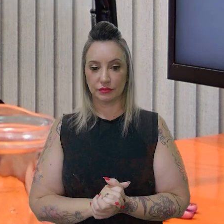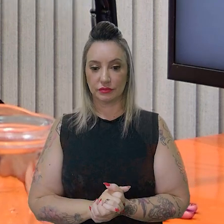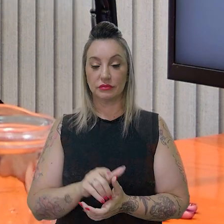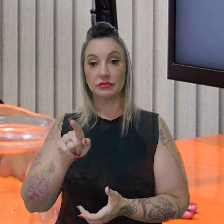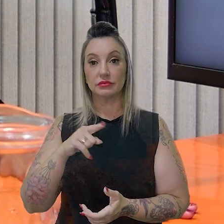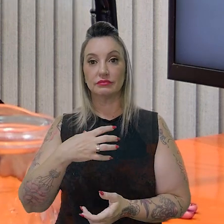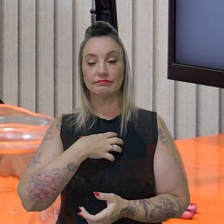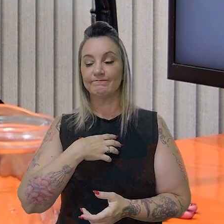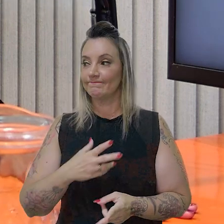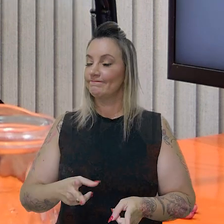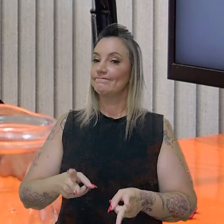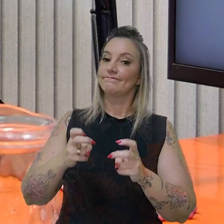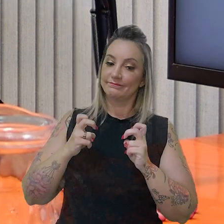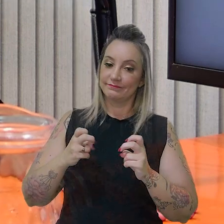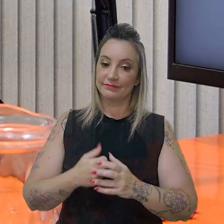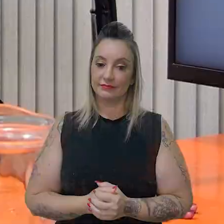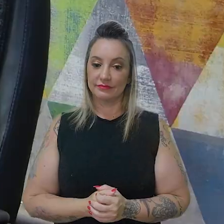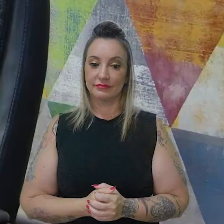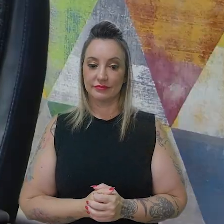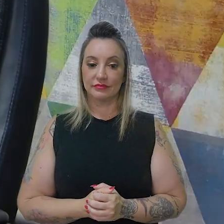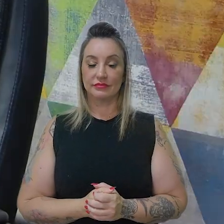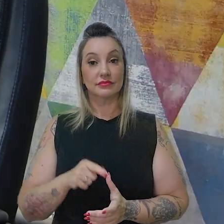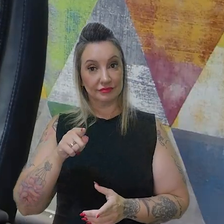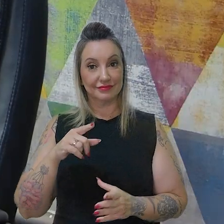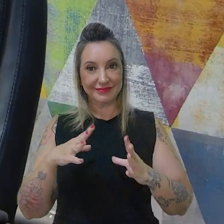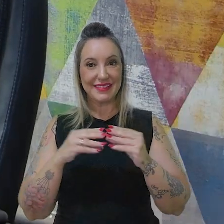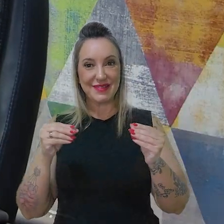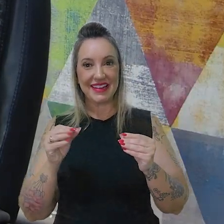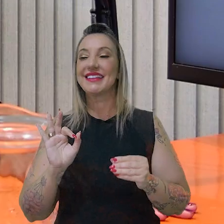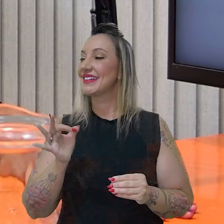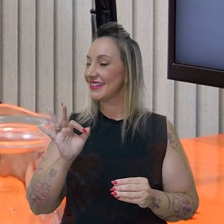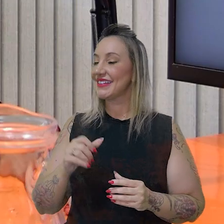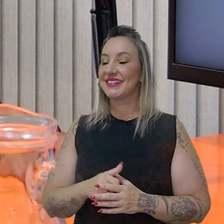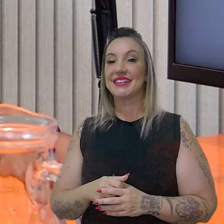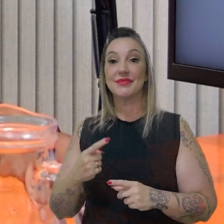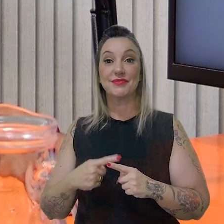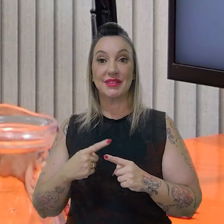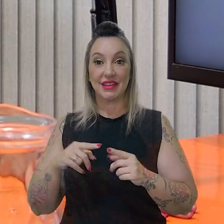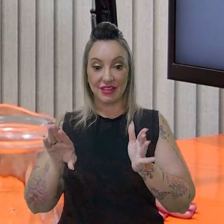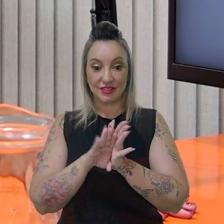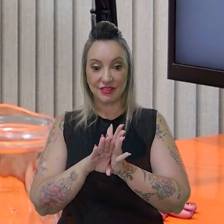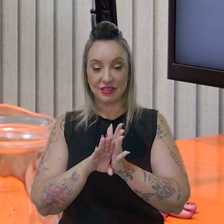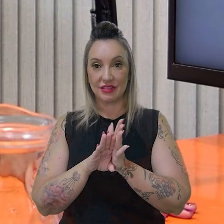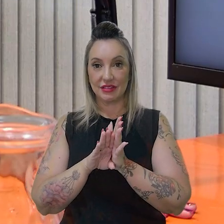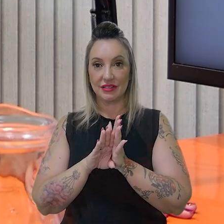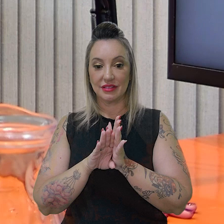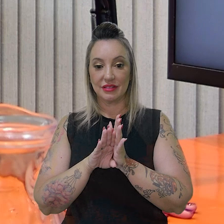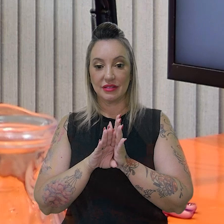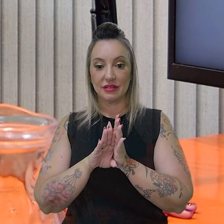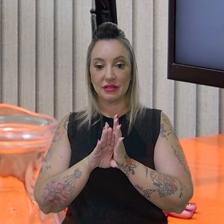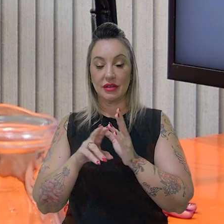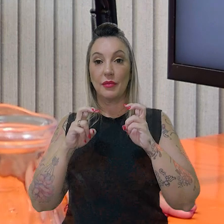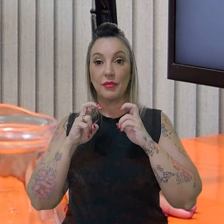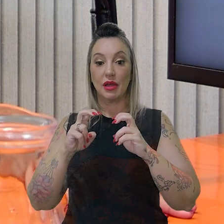ali que eu me toquei que você tá curada É porque quando eu cheguei que tava teve a parada do metrô